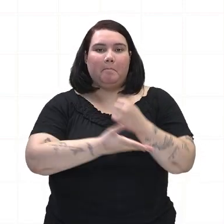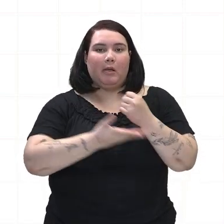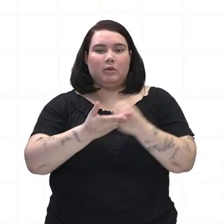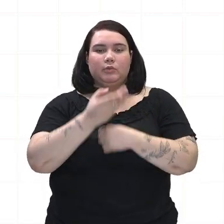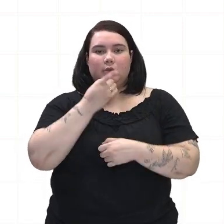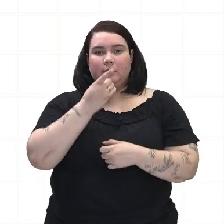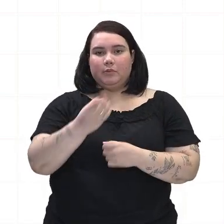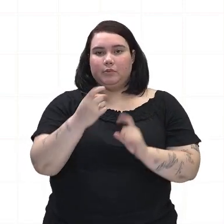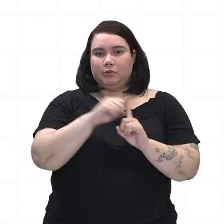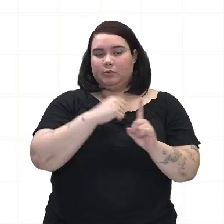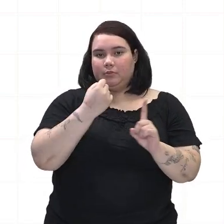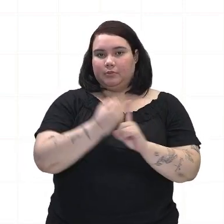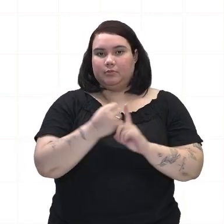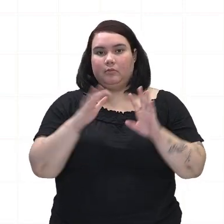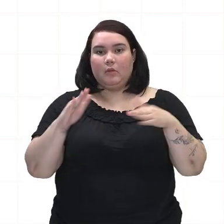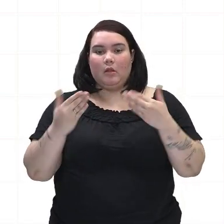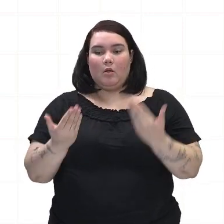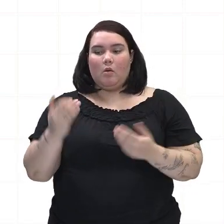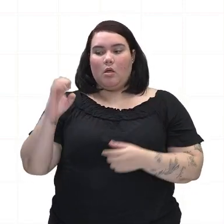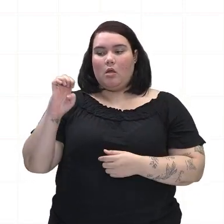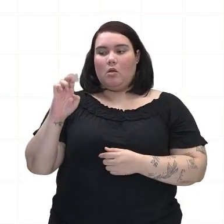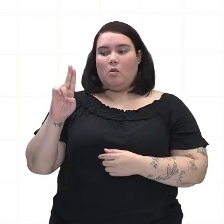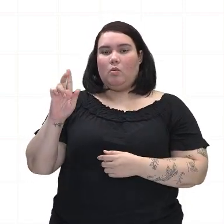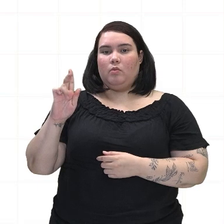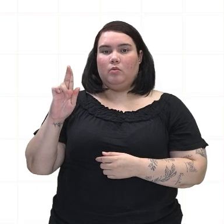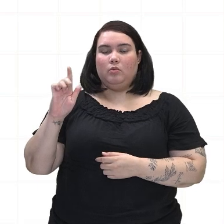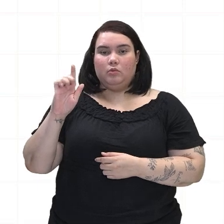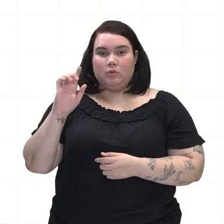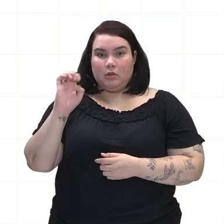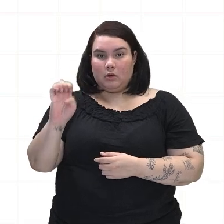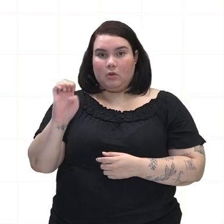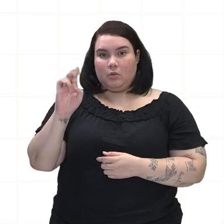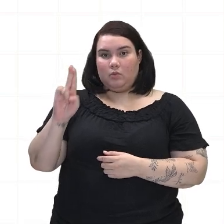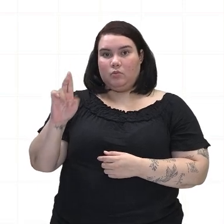a eugenia trazia esse princípio de quê?